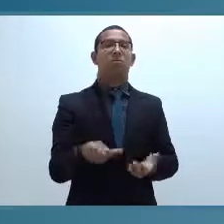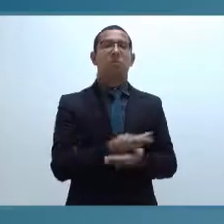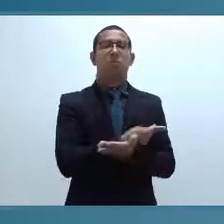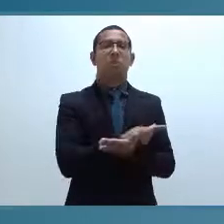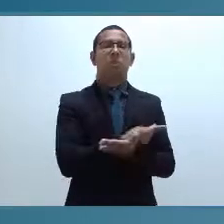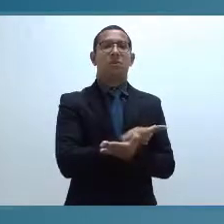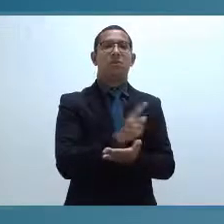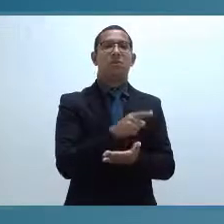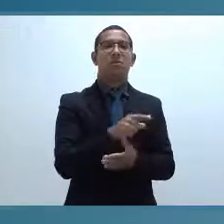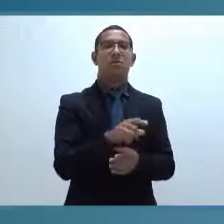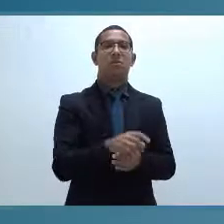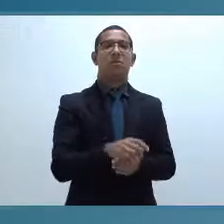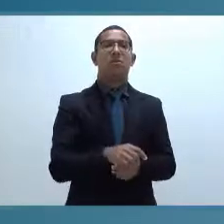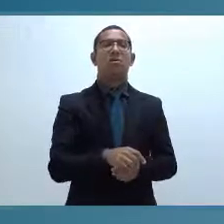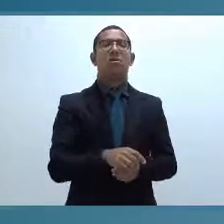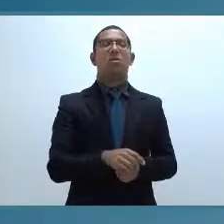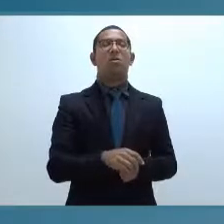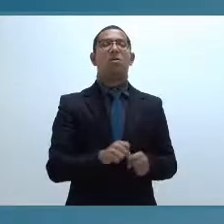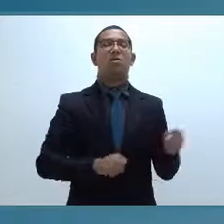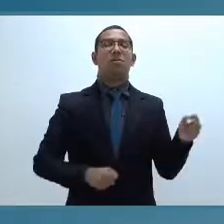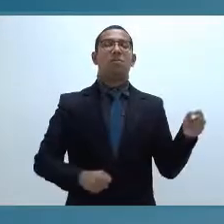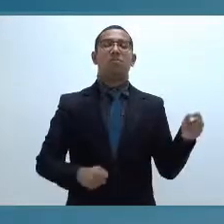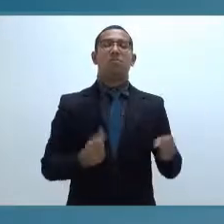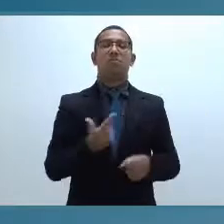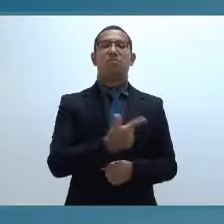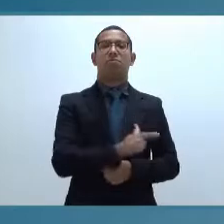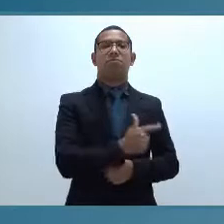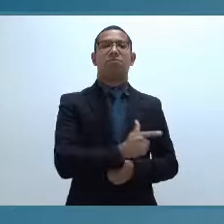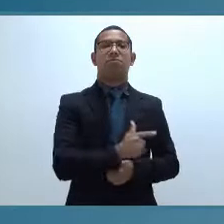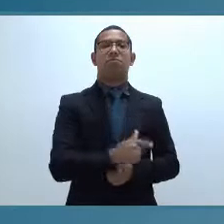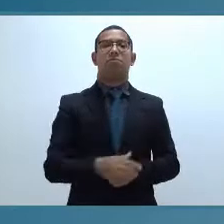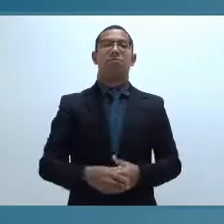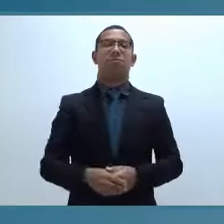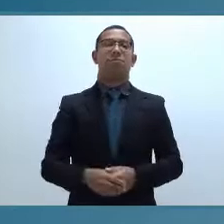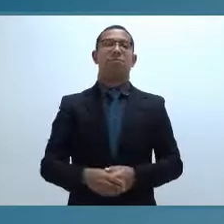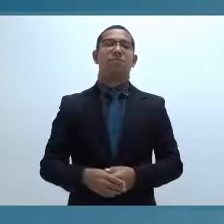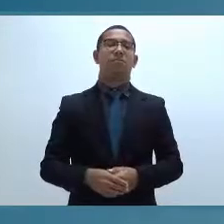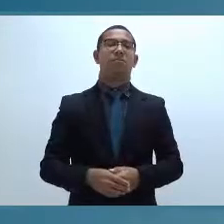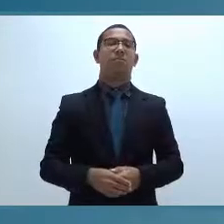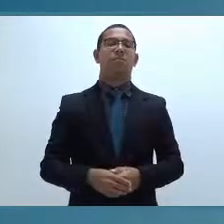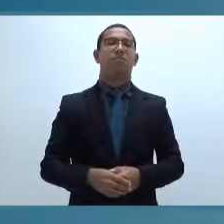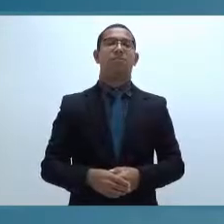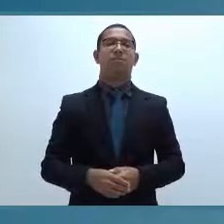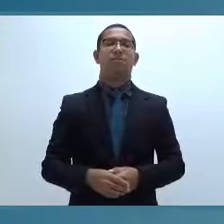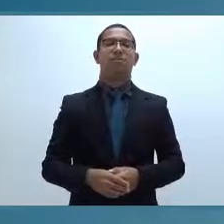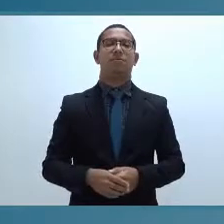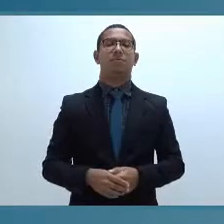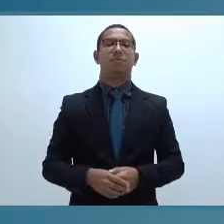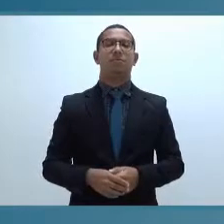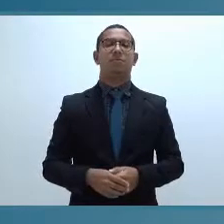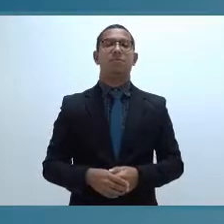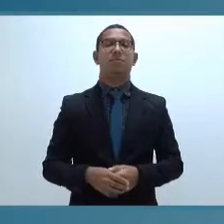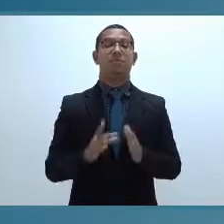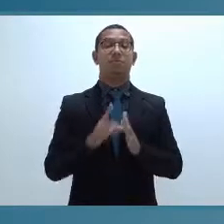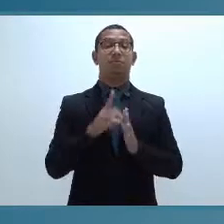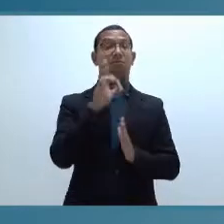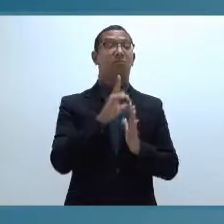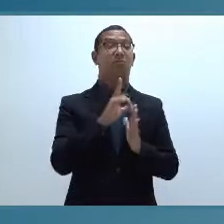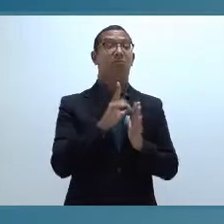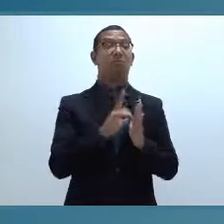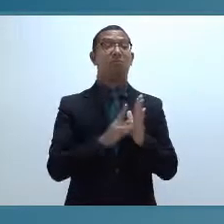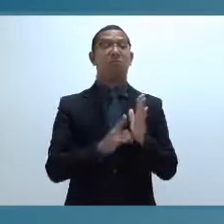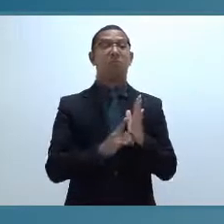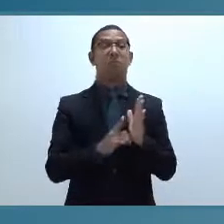de abertura de PAD, processo criminal em desfavor do magistrado requerente. O documento de ID